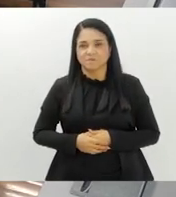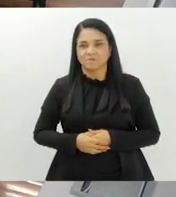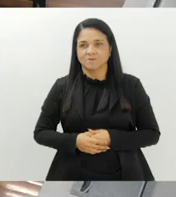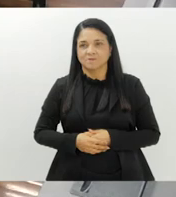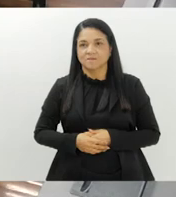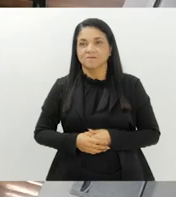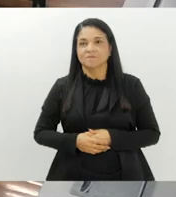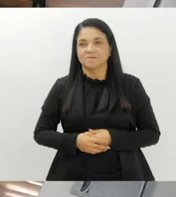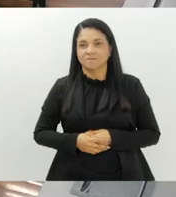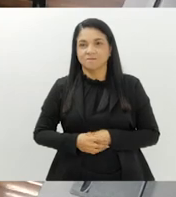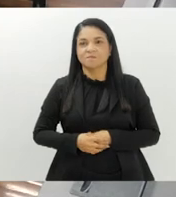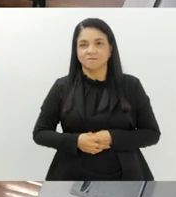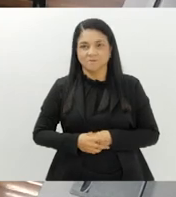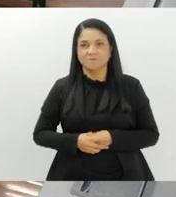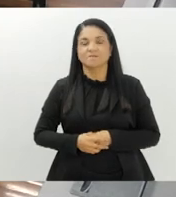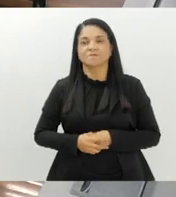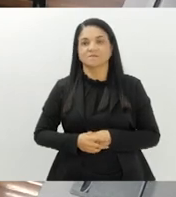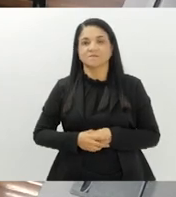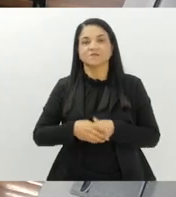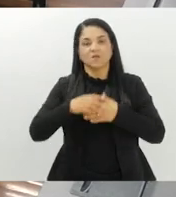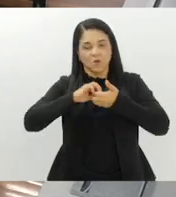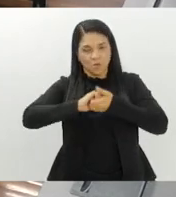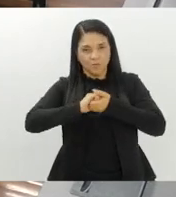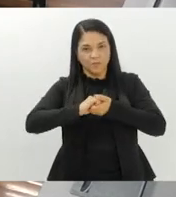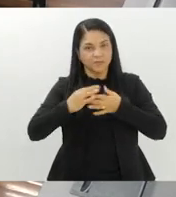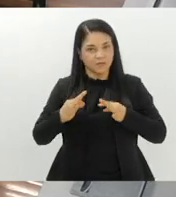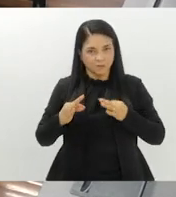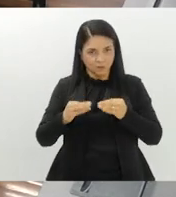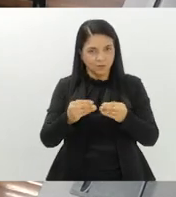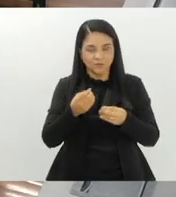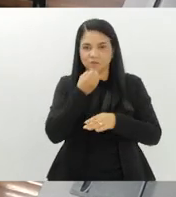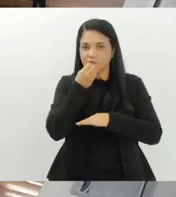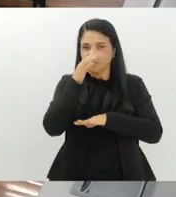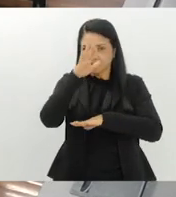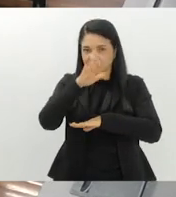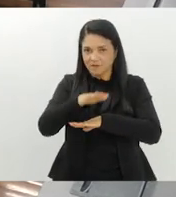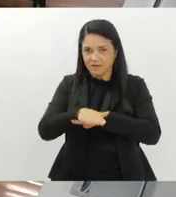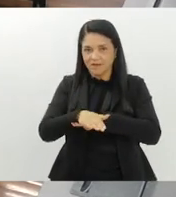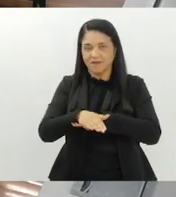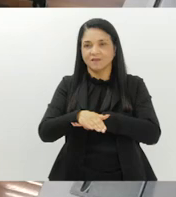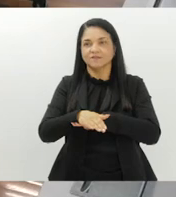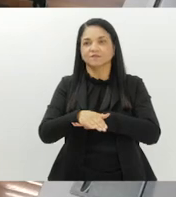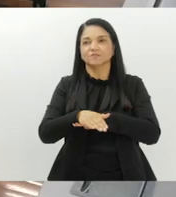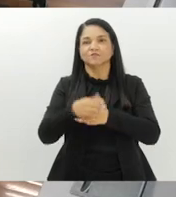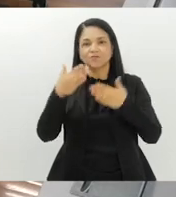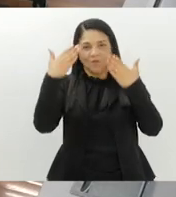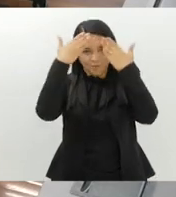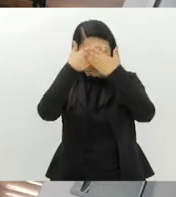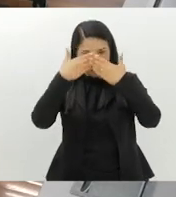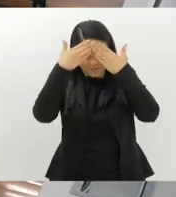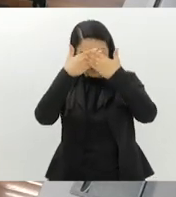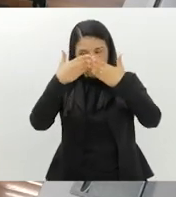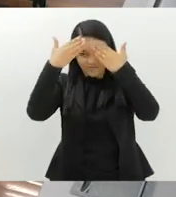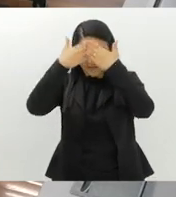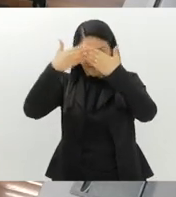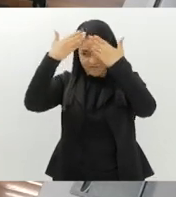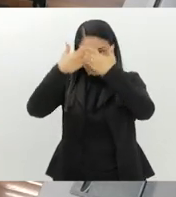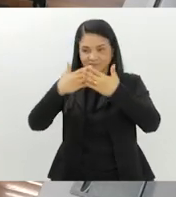Bom, queria cumprimentar todos e todas. Boa tarde. Nossos cumprimentos, umbandistas, com meu fraterno Saravá.